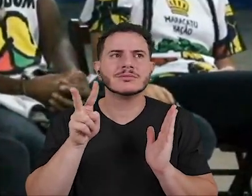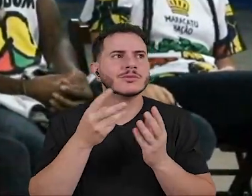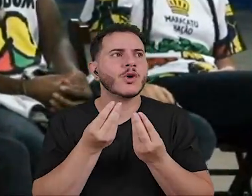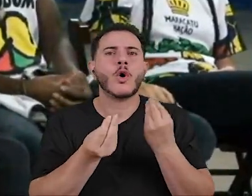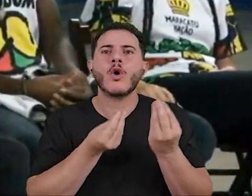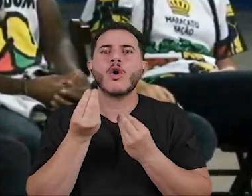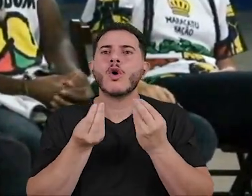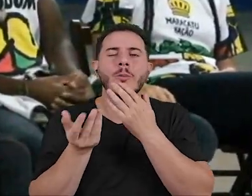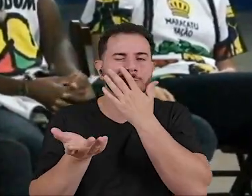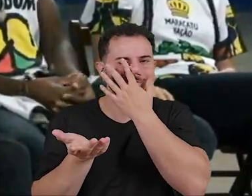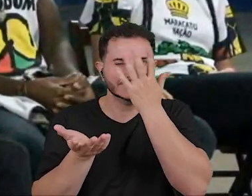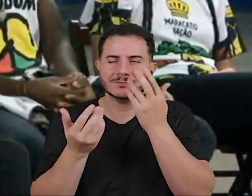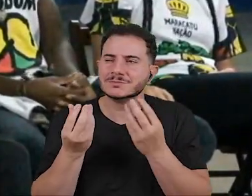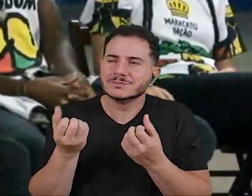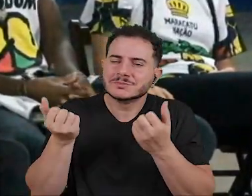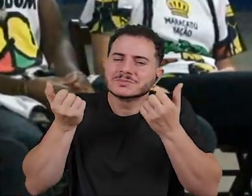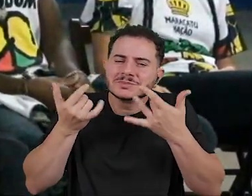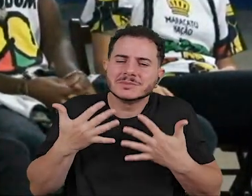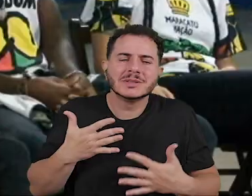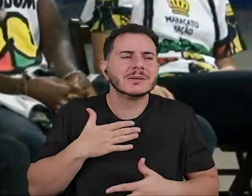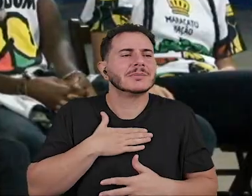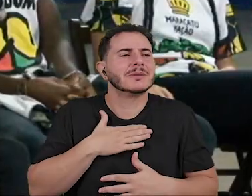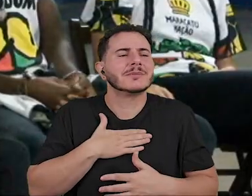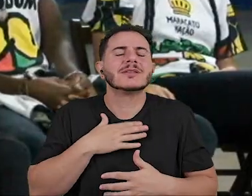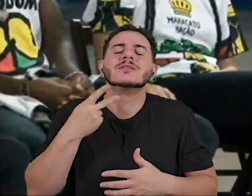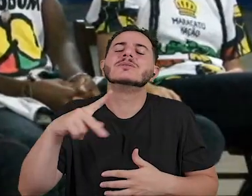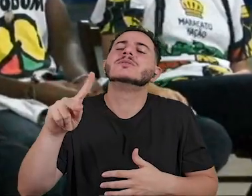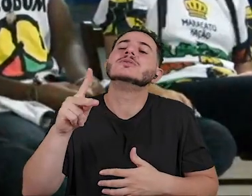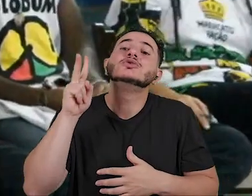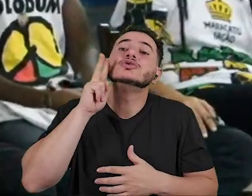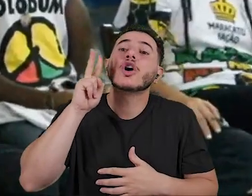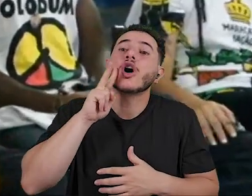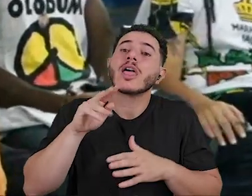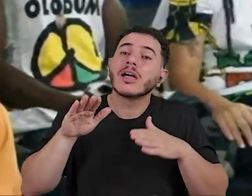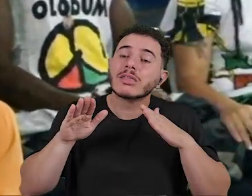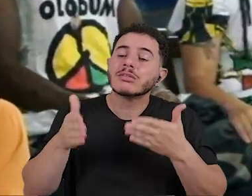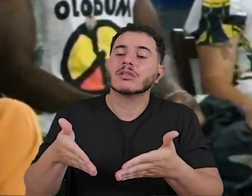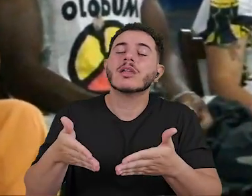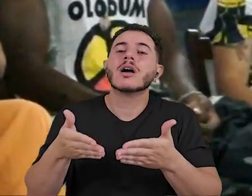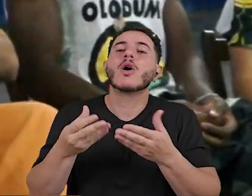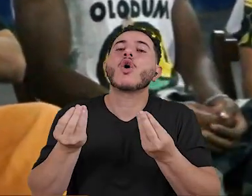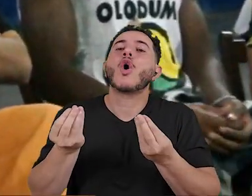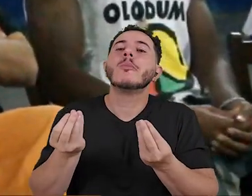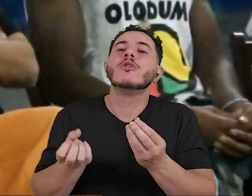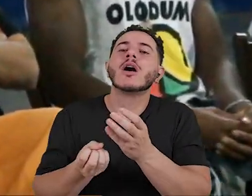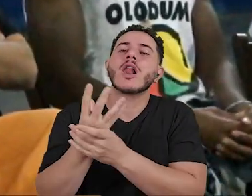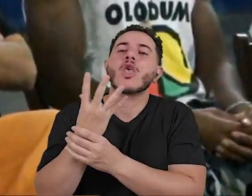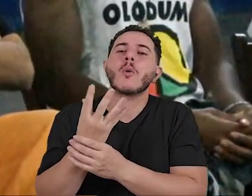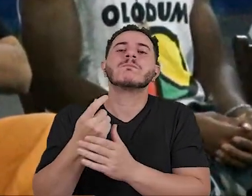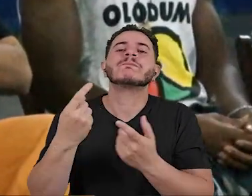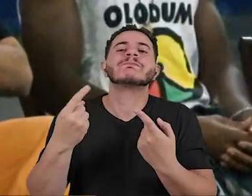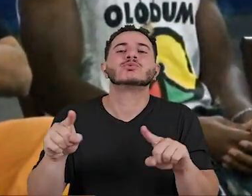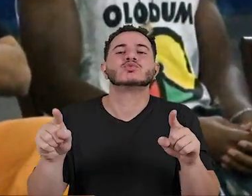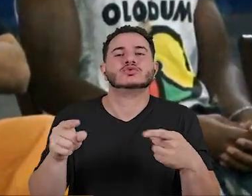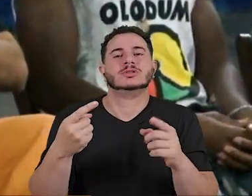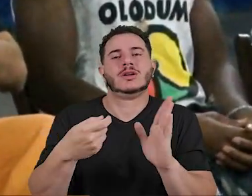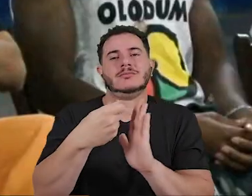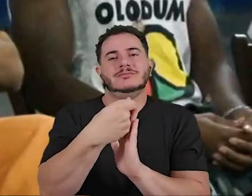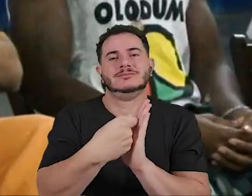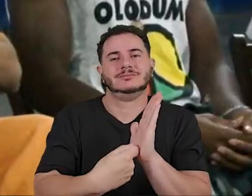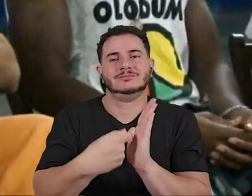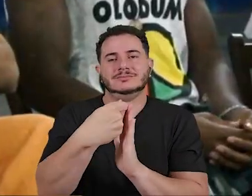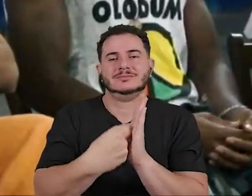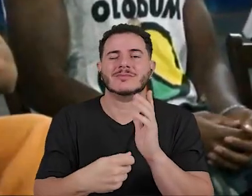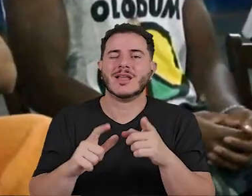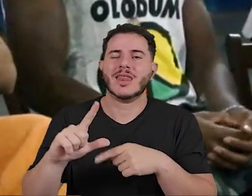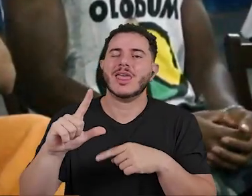né? Que é uma coisa que a gente tem aqui vários registros de toadas muito bonitas, muito marcantes,